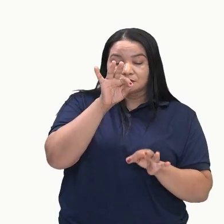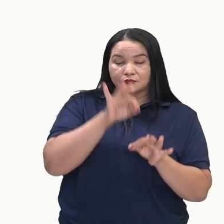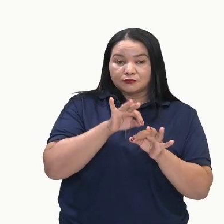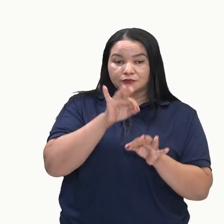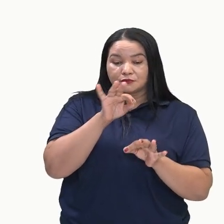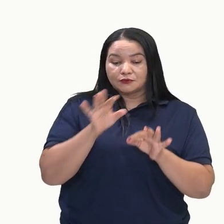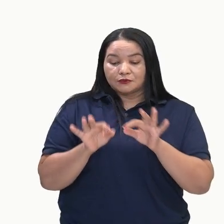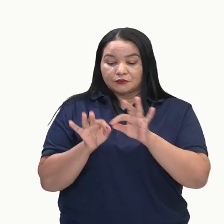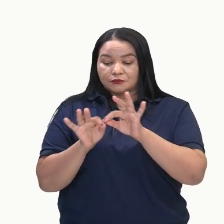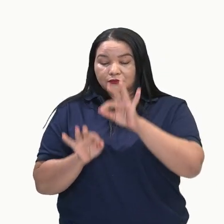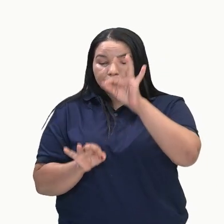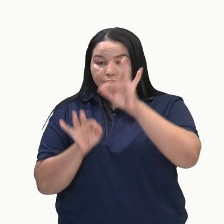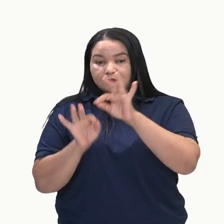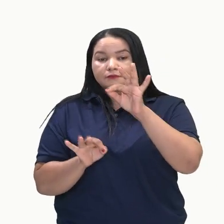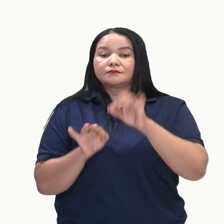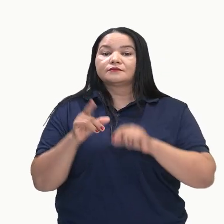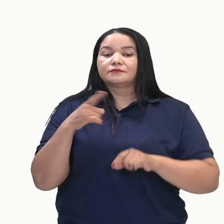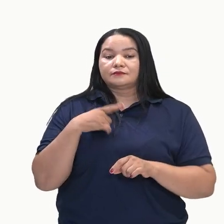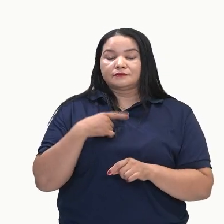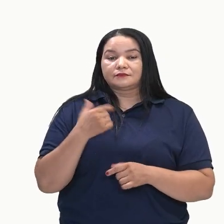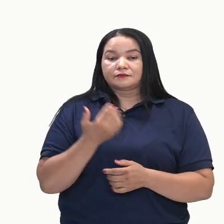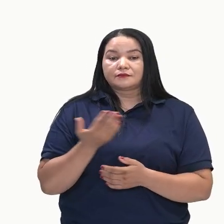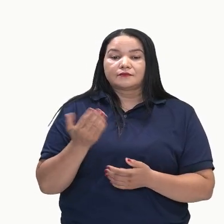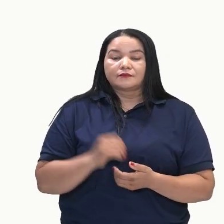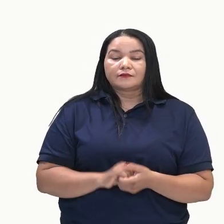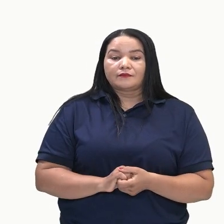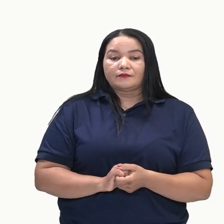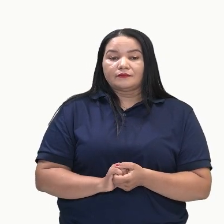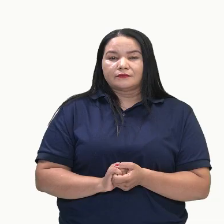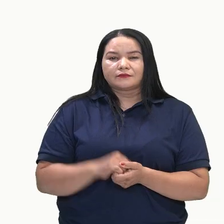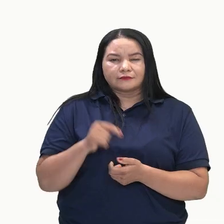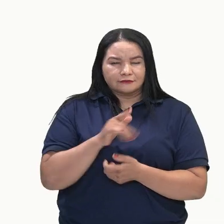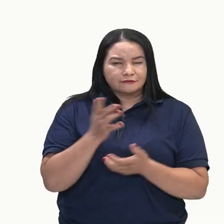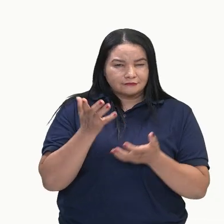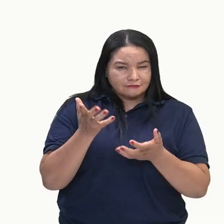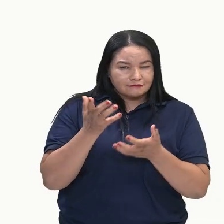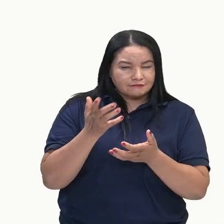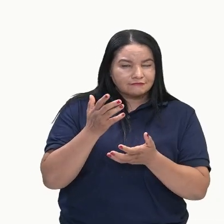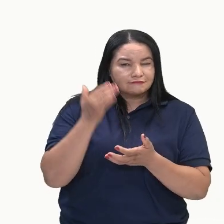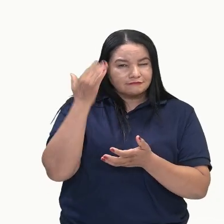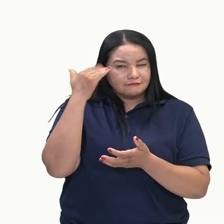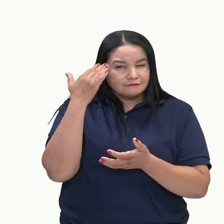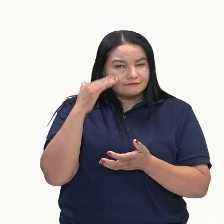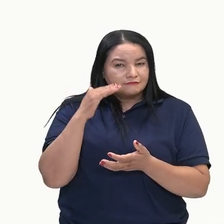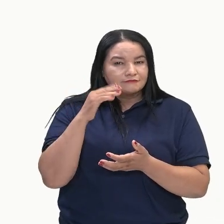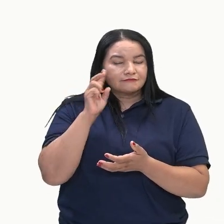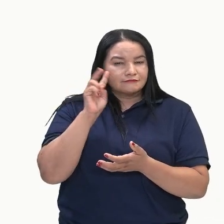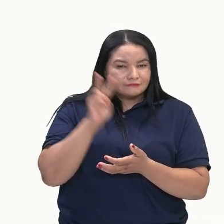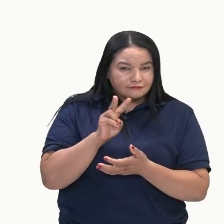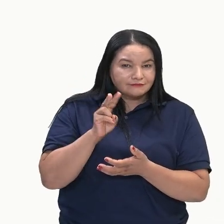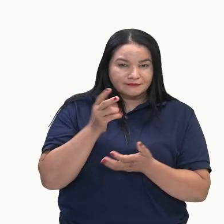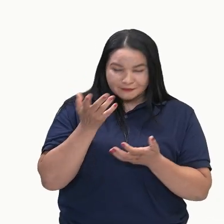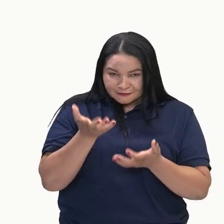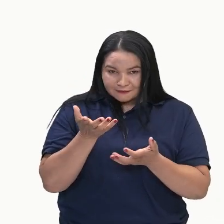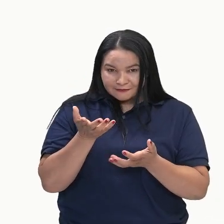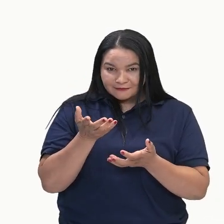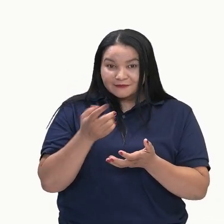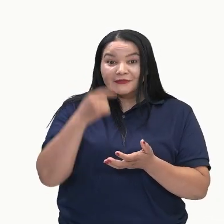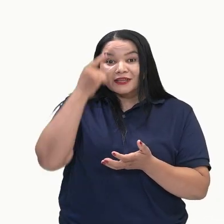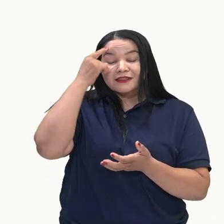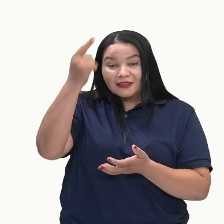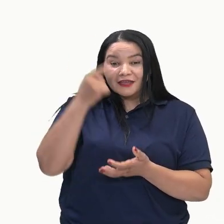lateral perpendicular a essas bases. Quer entender aí o que é um cilindro reto? Quer visualizar? Lembra da latinha